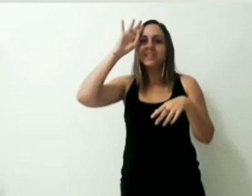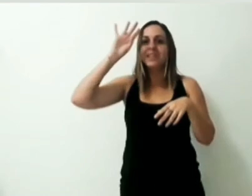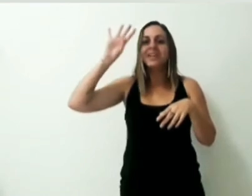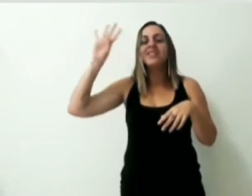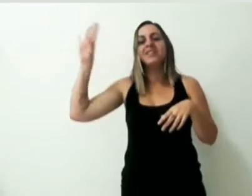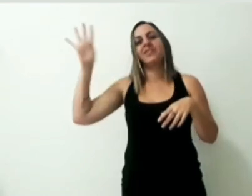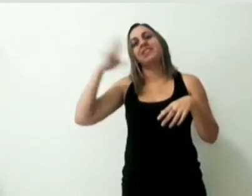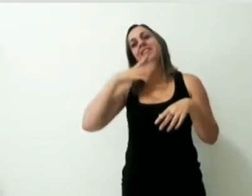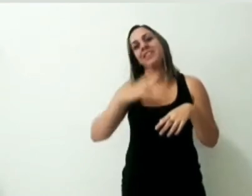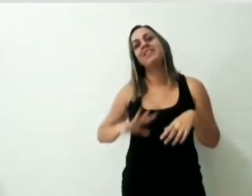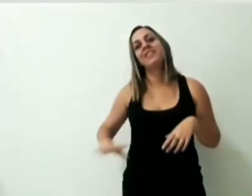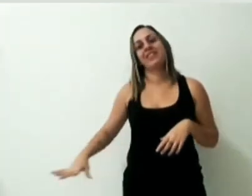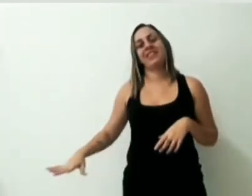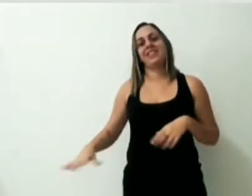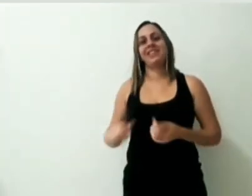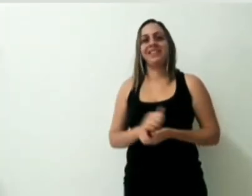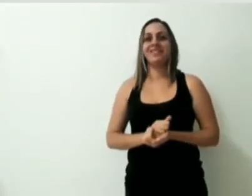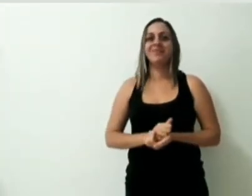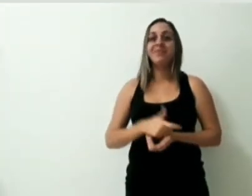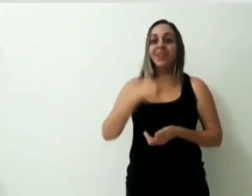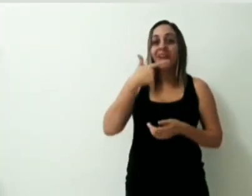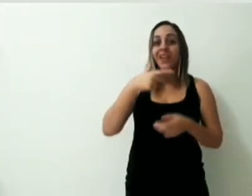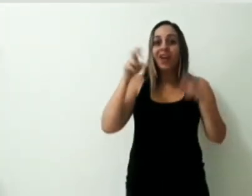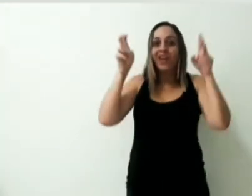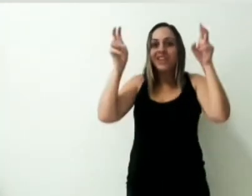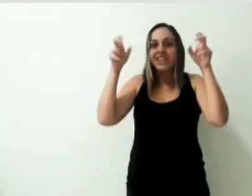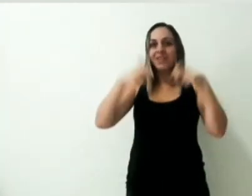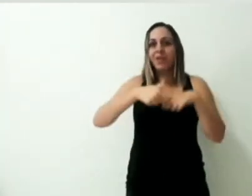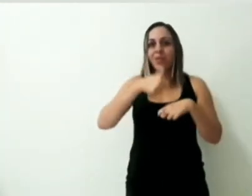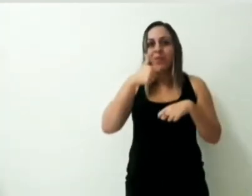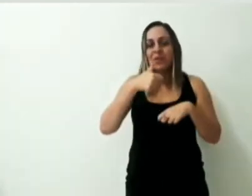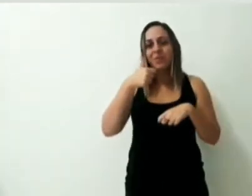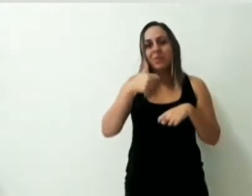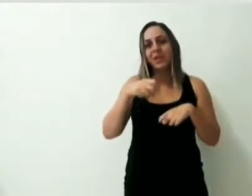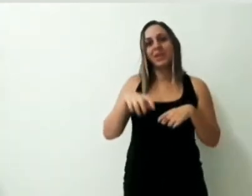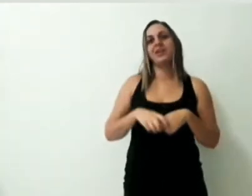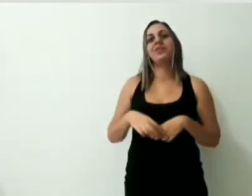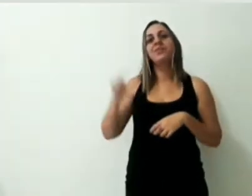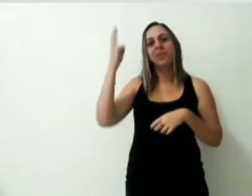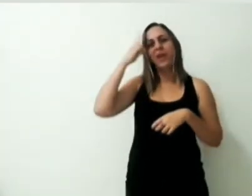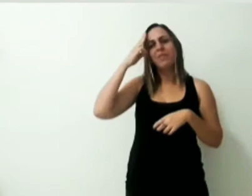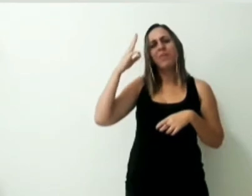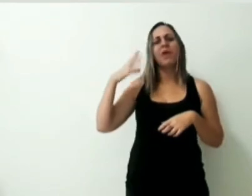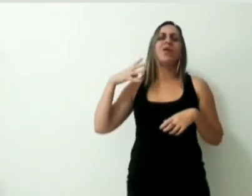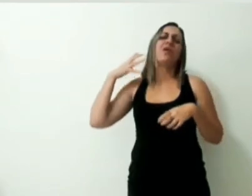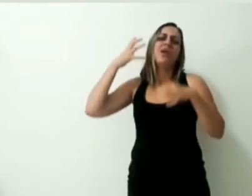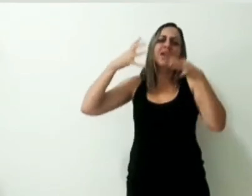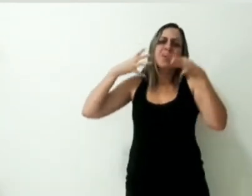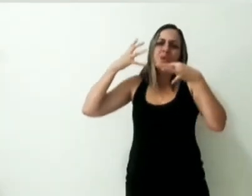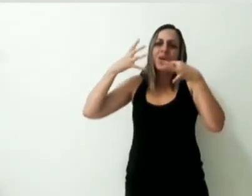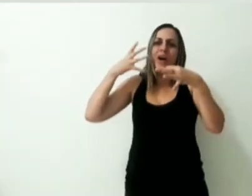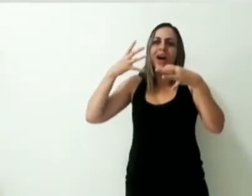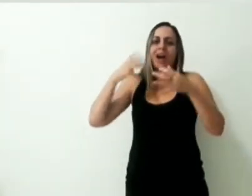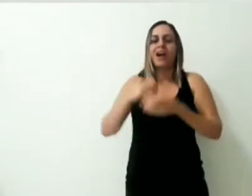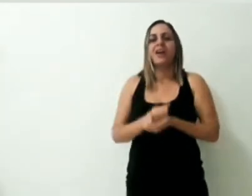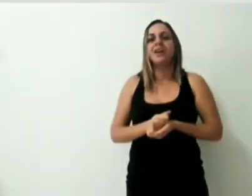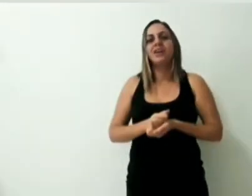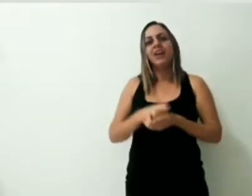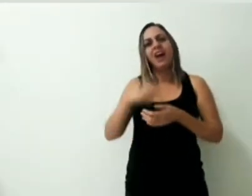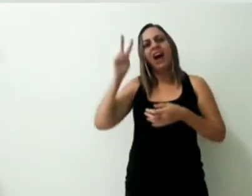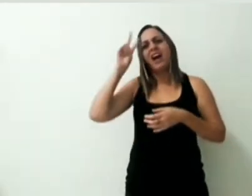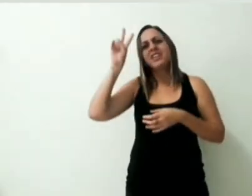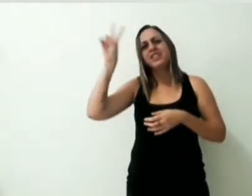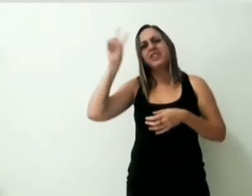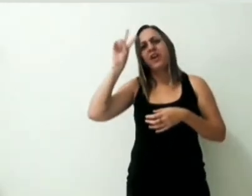primeiro, essa ligada à memória do rádio mesmo, onde nós fizemos um histórico sobre a criação do rádio, como ele